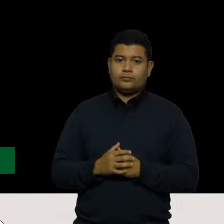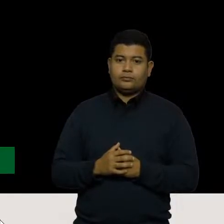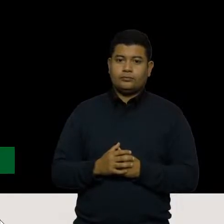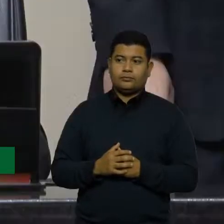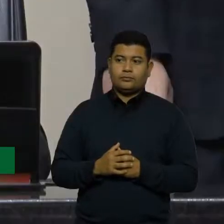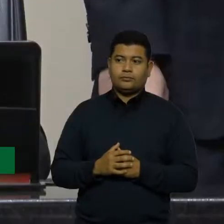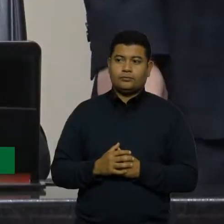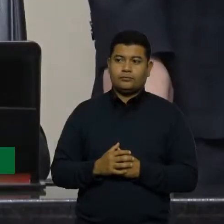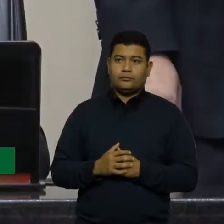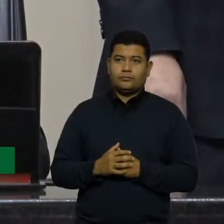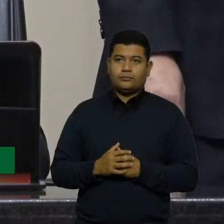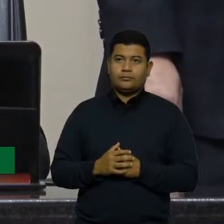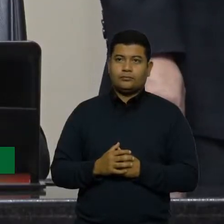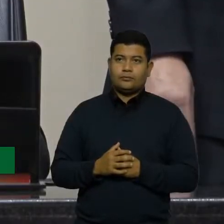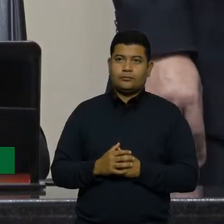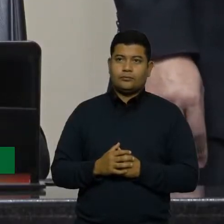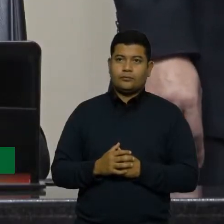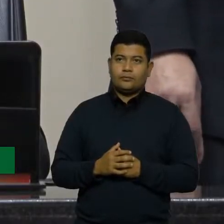Nesse,